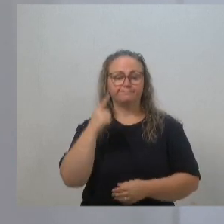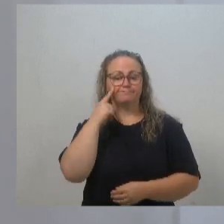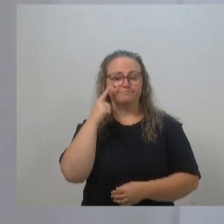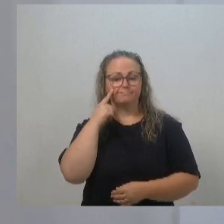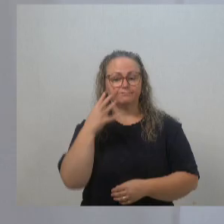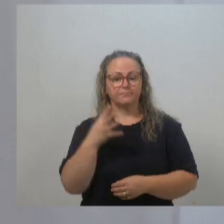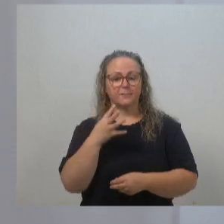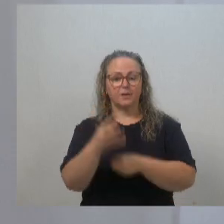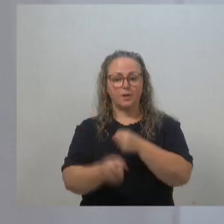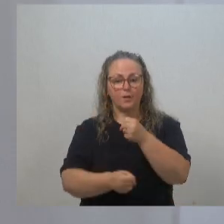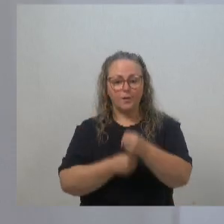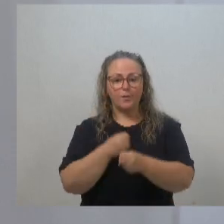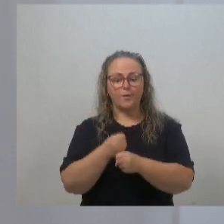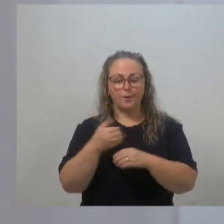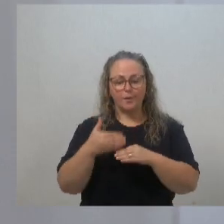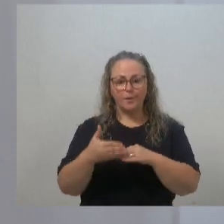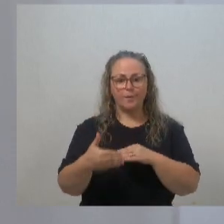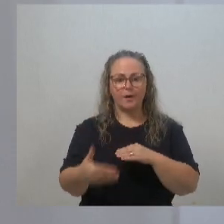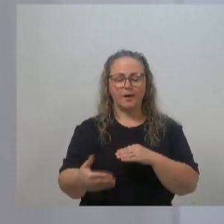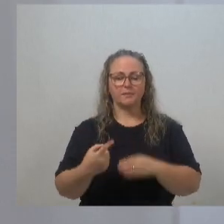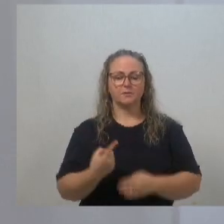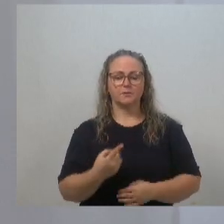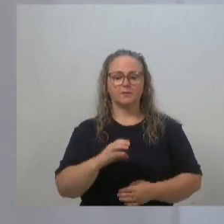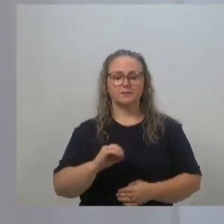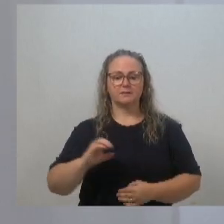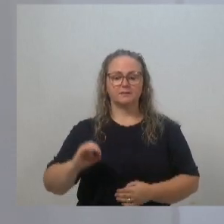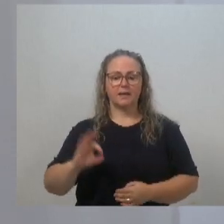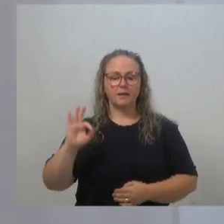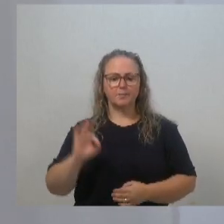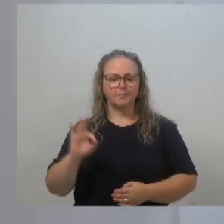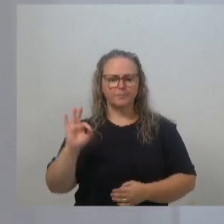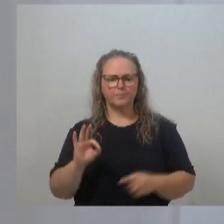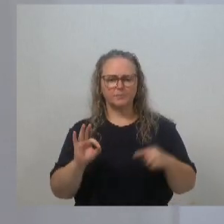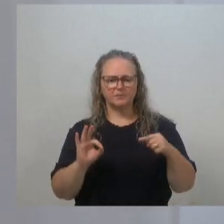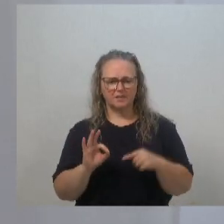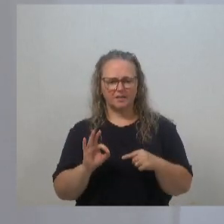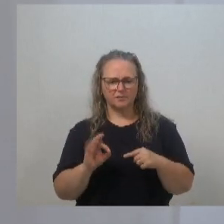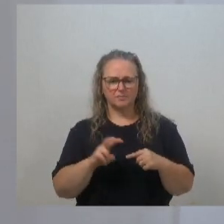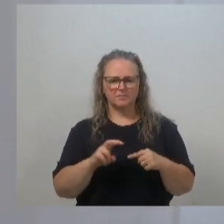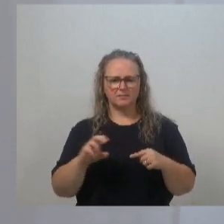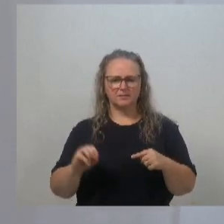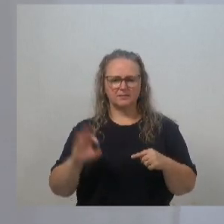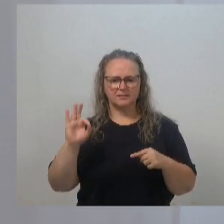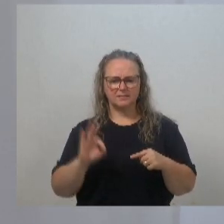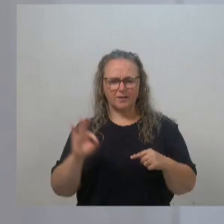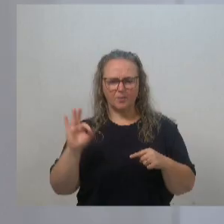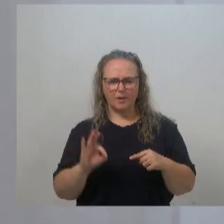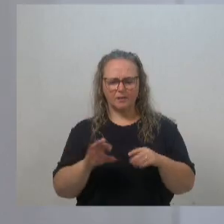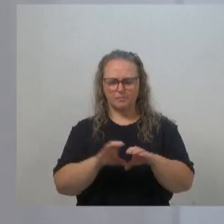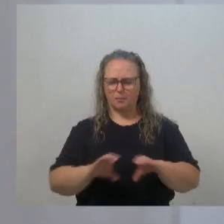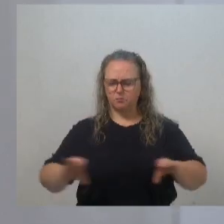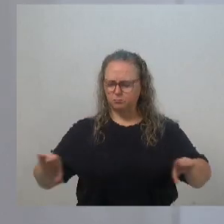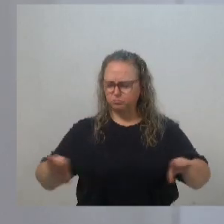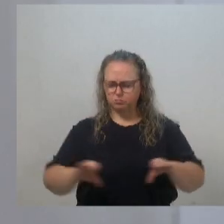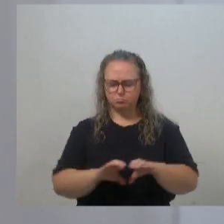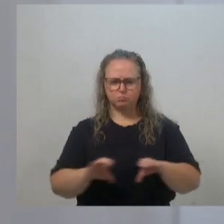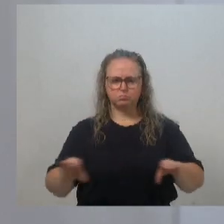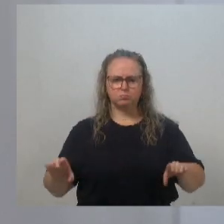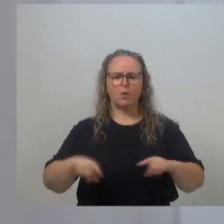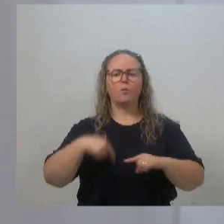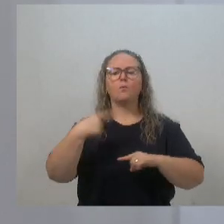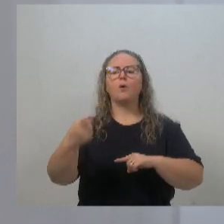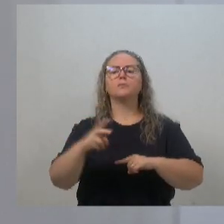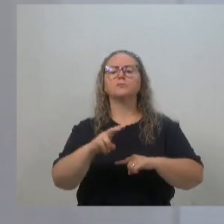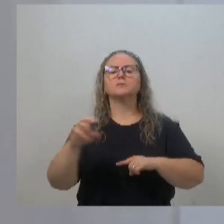anos, que estão dizendo que vai chegar a 100%, 100% de 50% tubulação e 50% fóssil filtro, e que